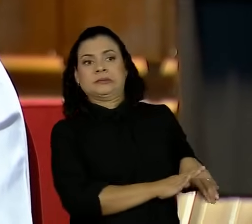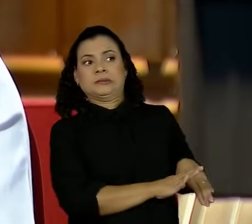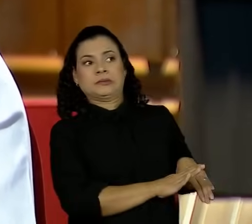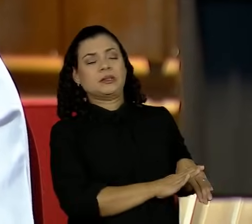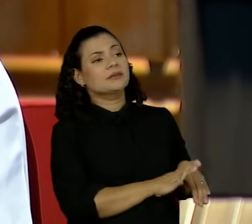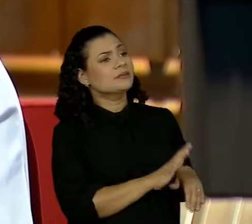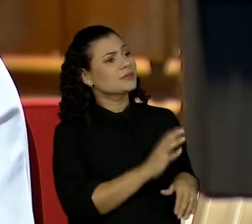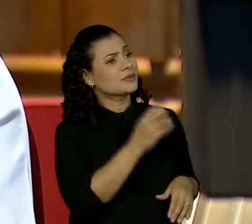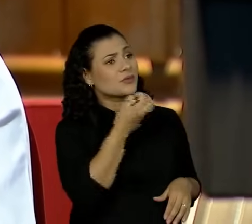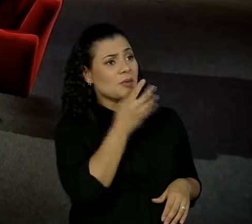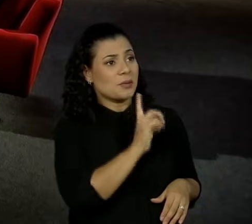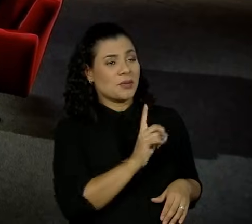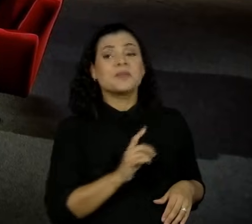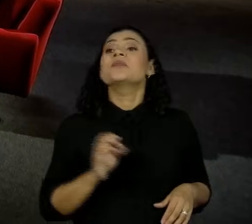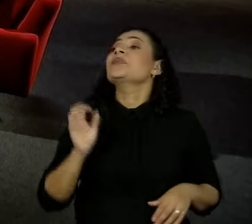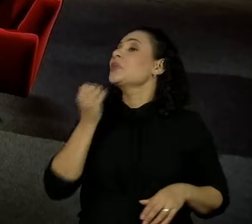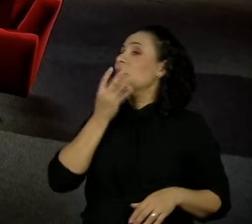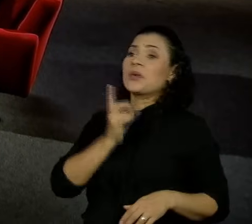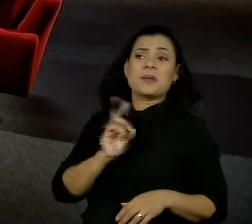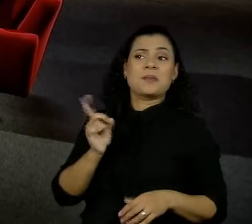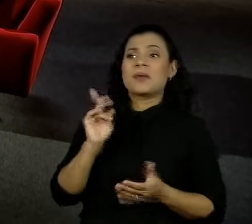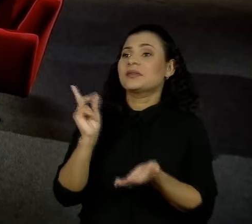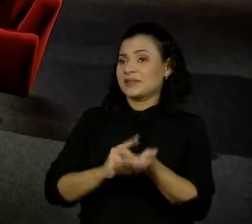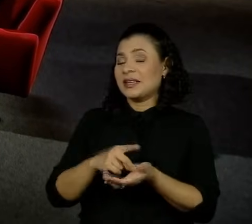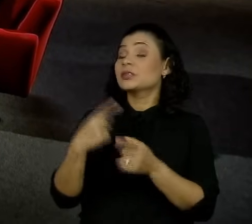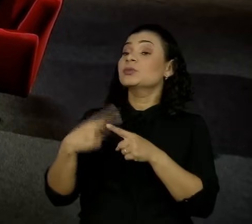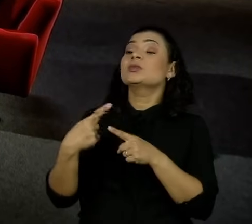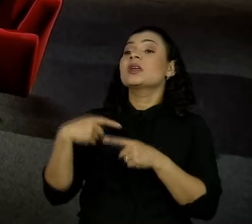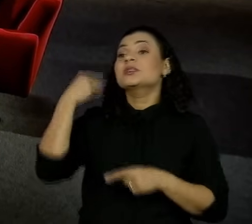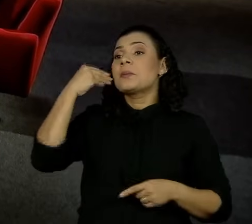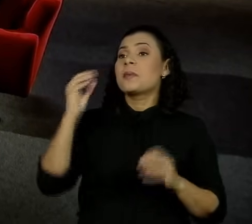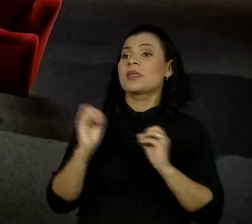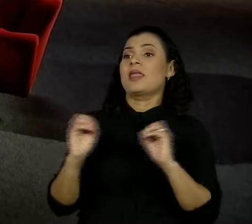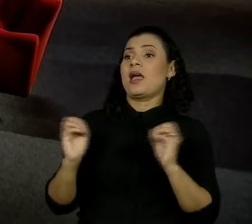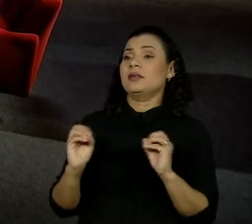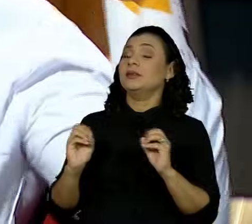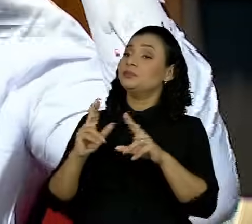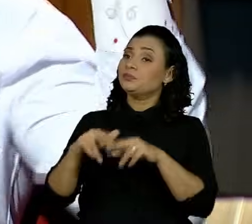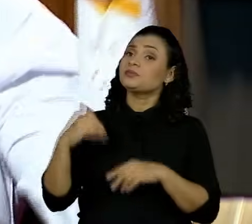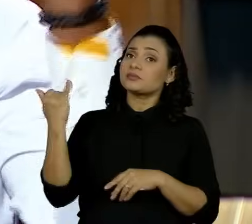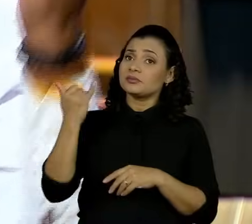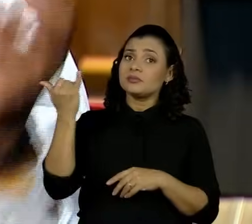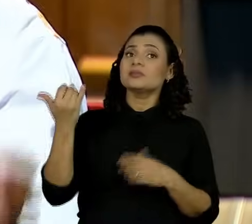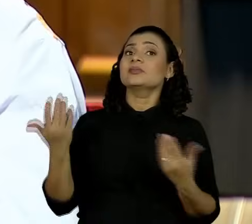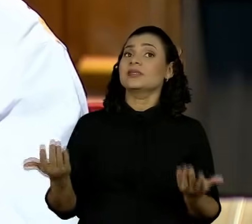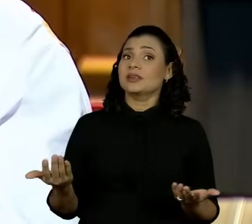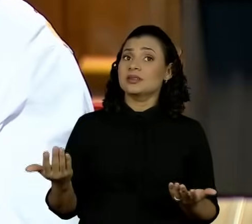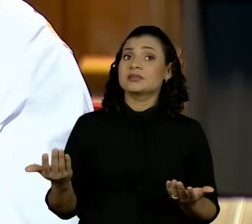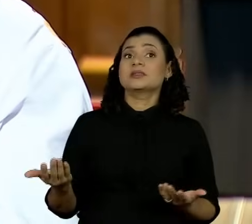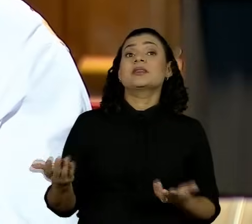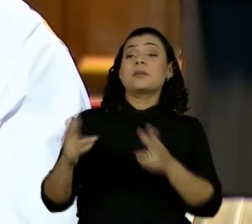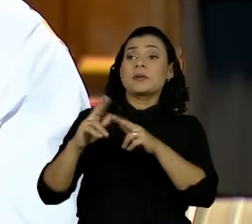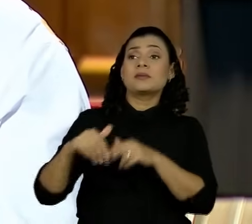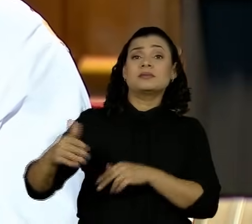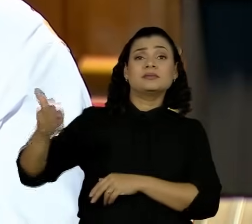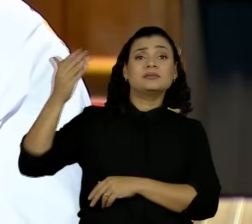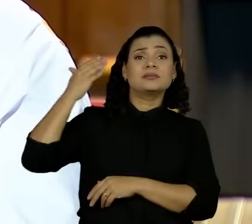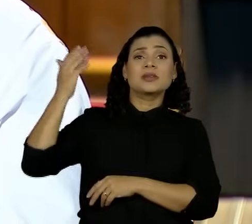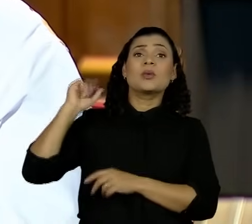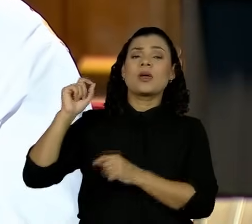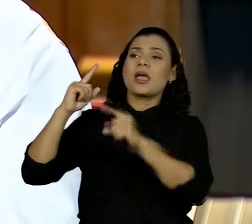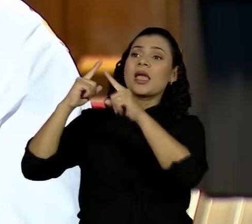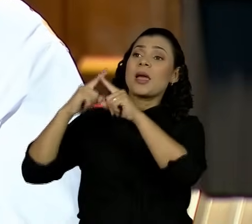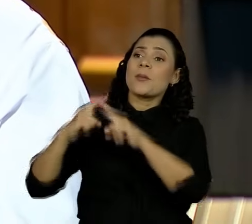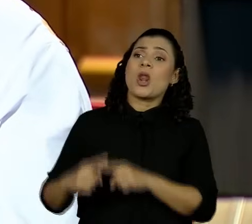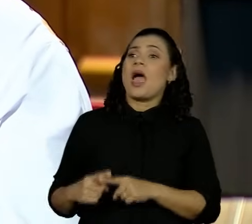não experimentou. Eu Hum, trago um pouco dessa questão do jogador, né? Que fui lá atrás. hum. É